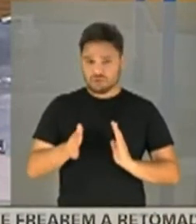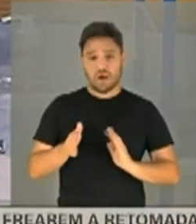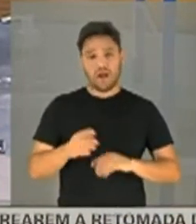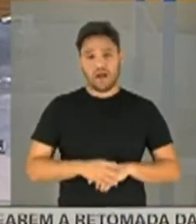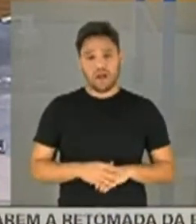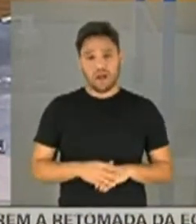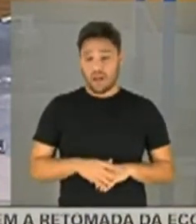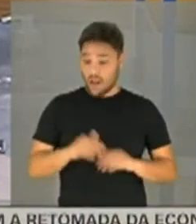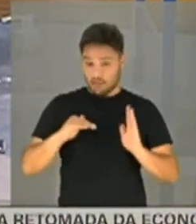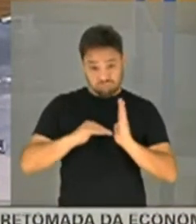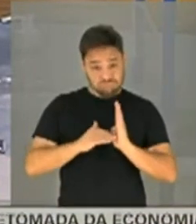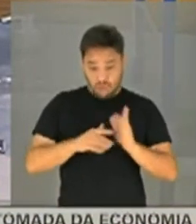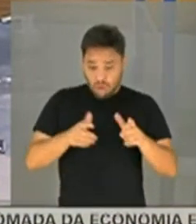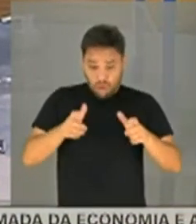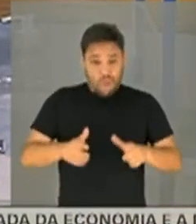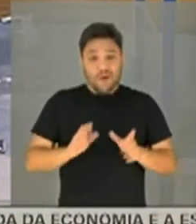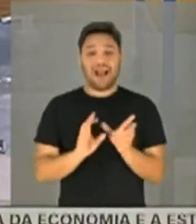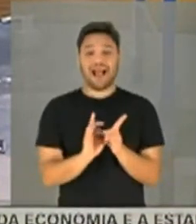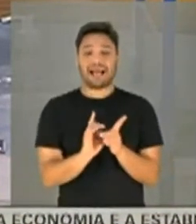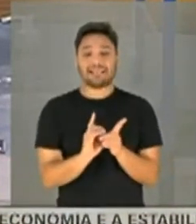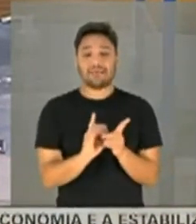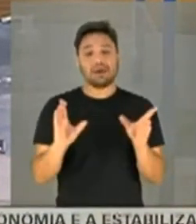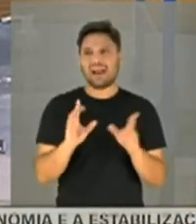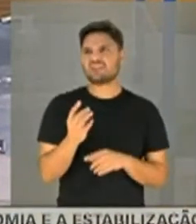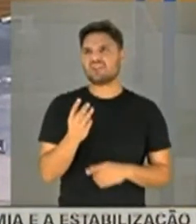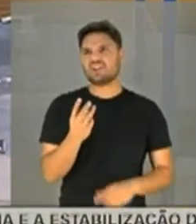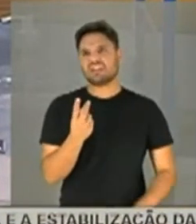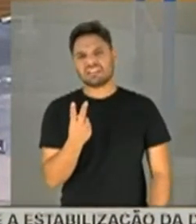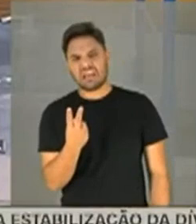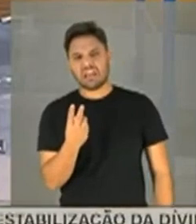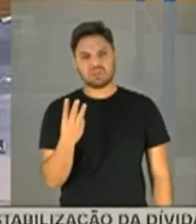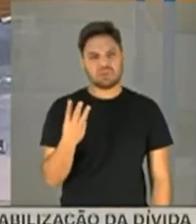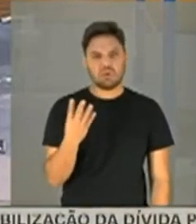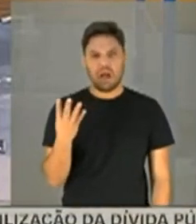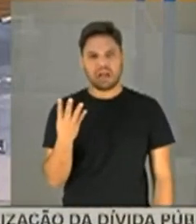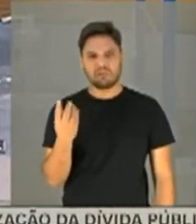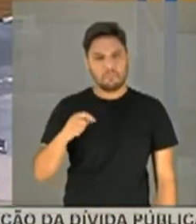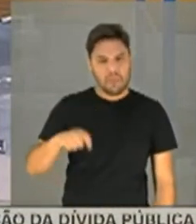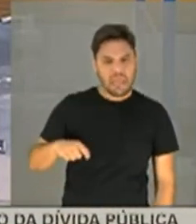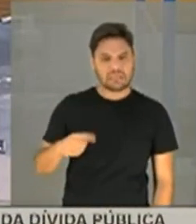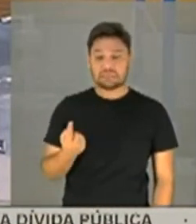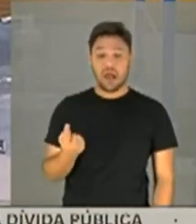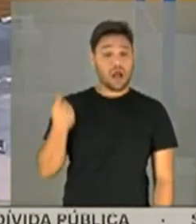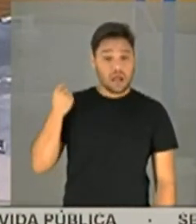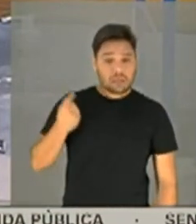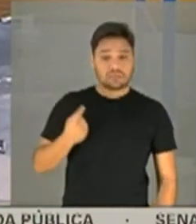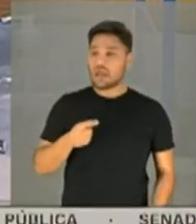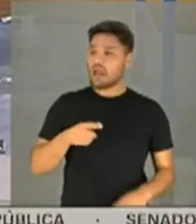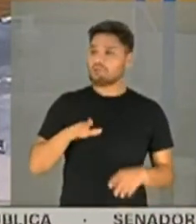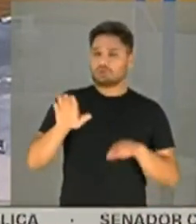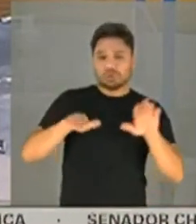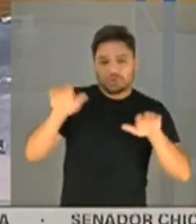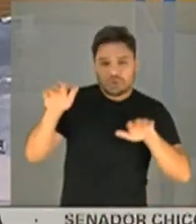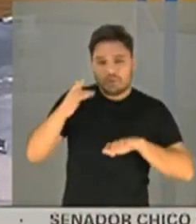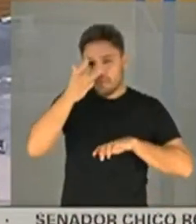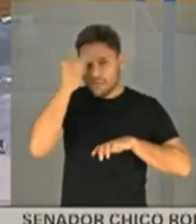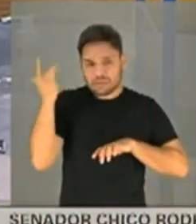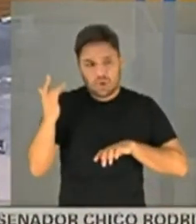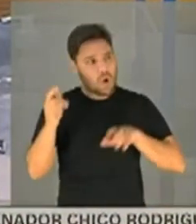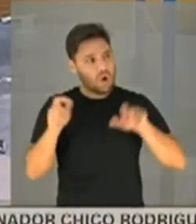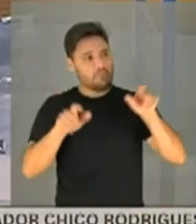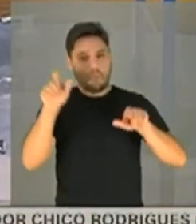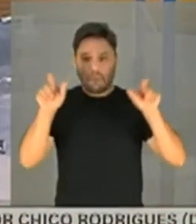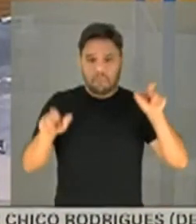Casa Democrática, há cerca de 3, 4 meses, antes da CPI. Chamamos aqui uma